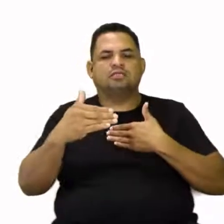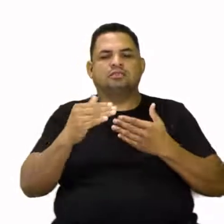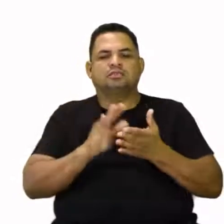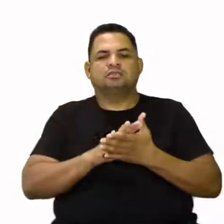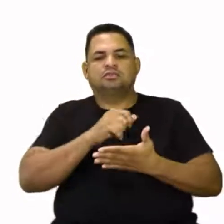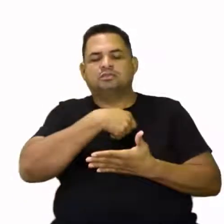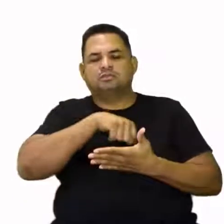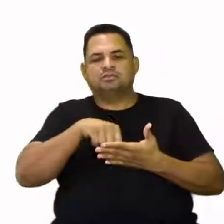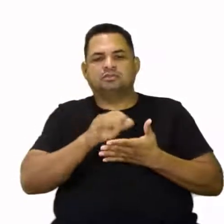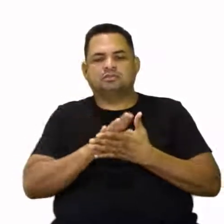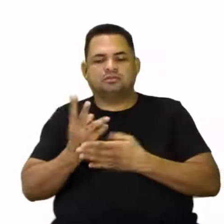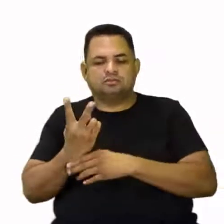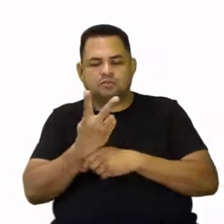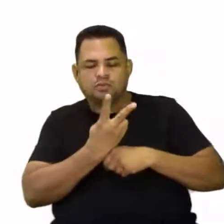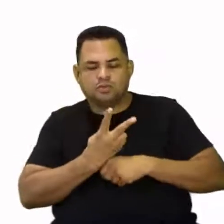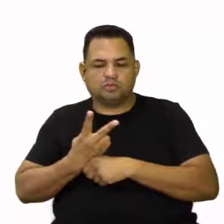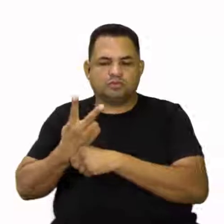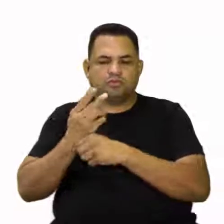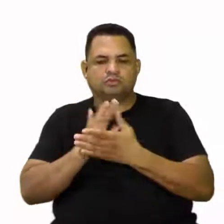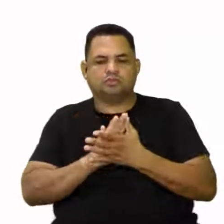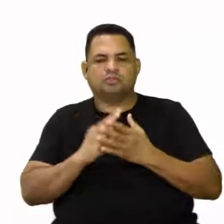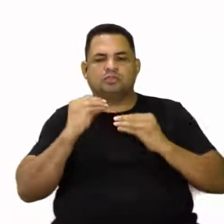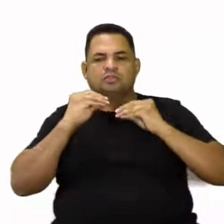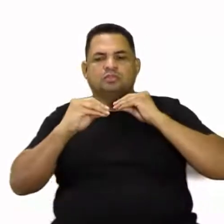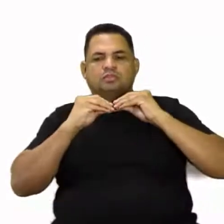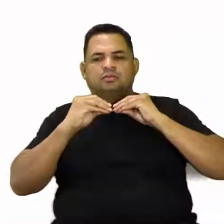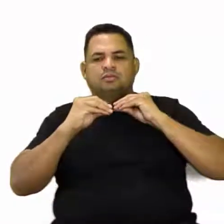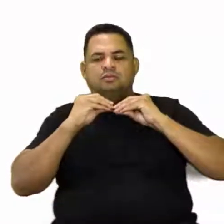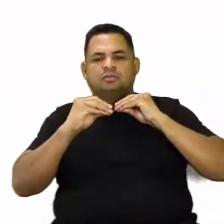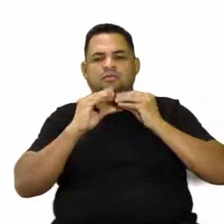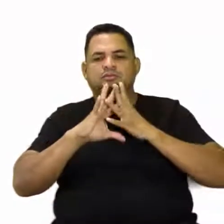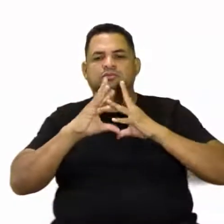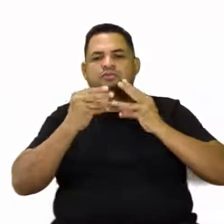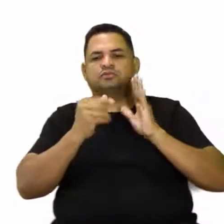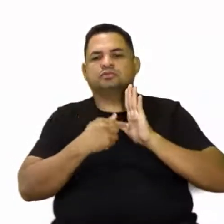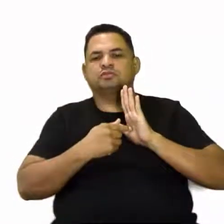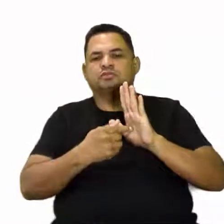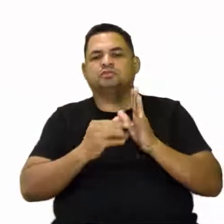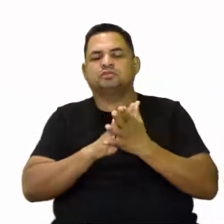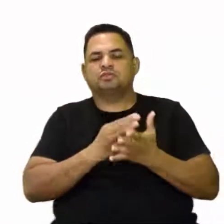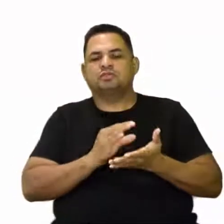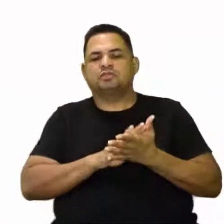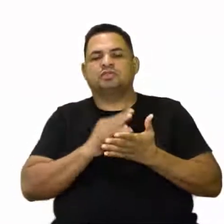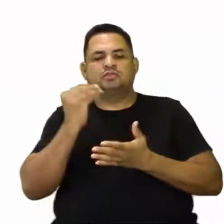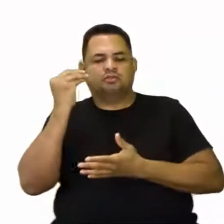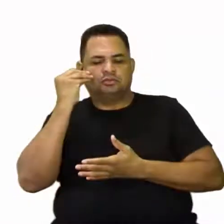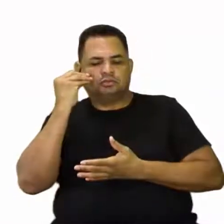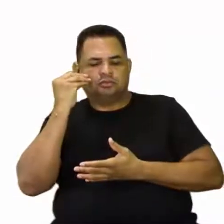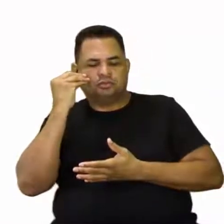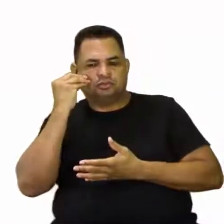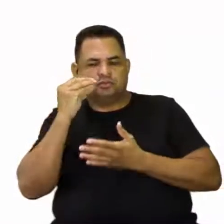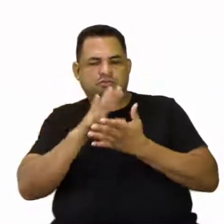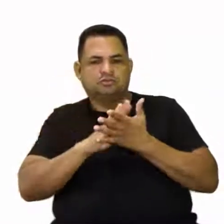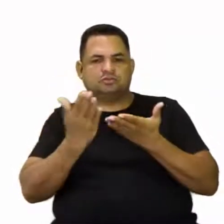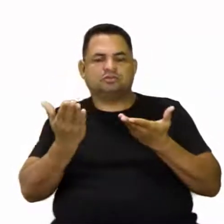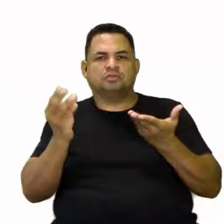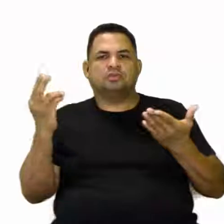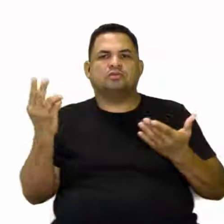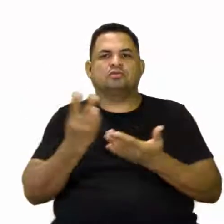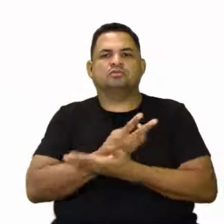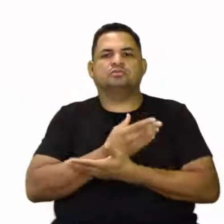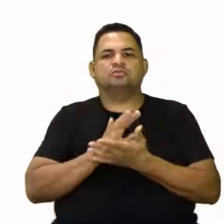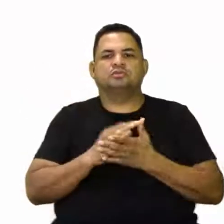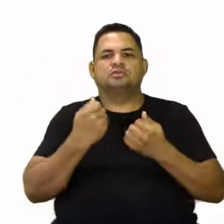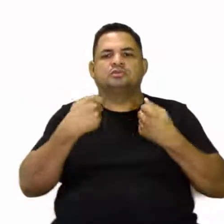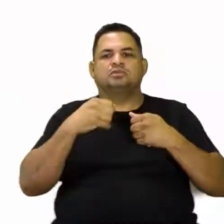Então, ele buscou nessa novela levar ali toda a experiência da vida dele, todas as coisas que ele